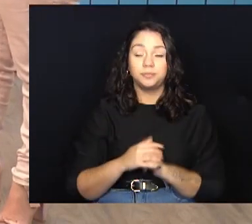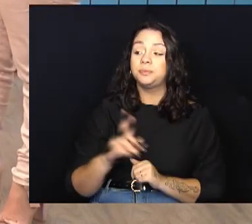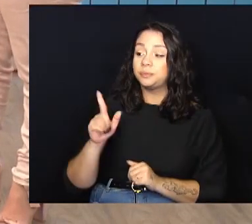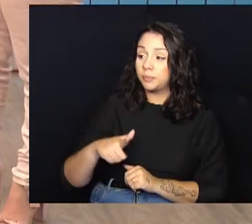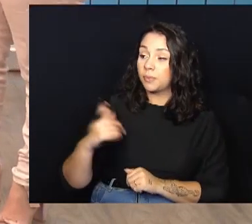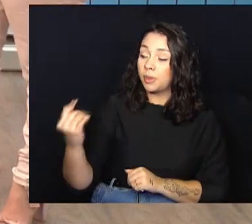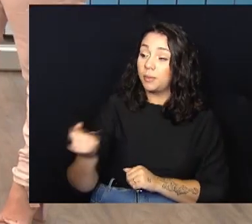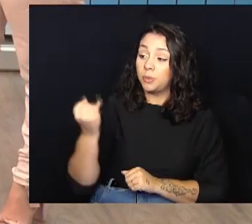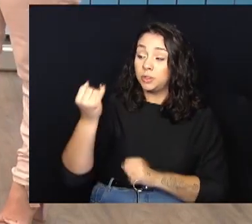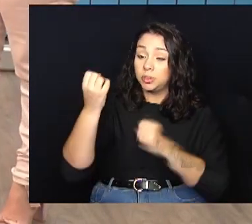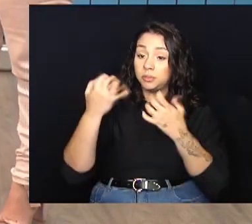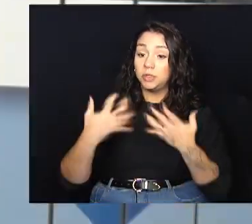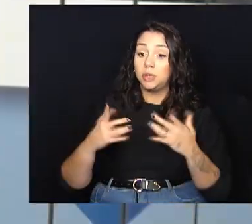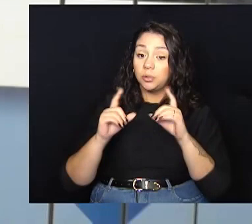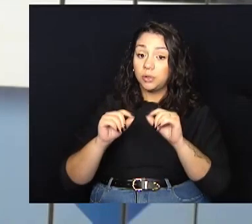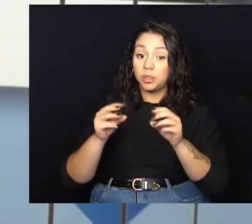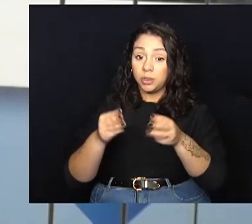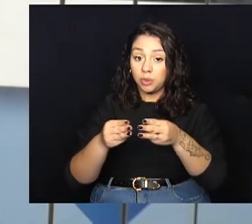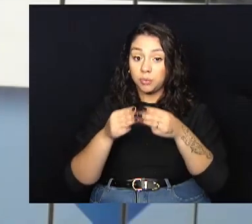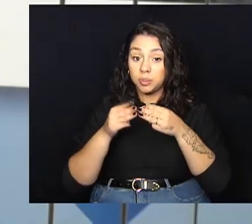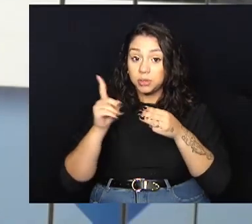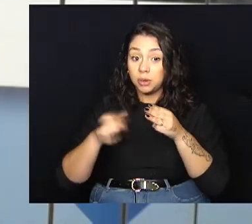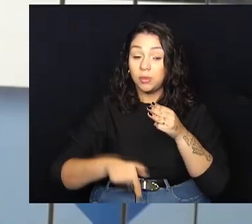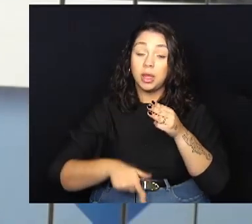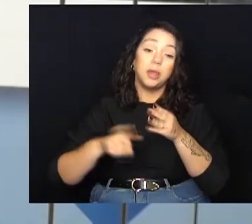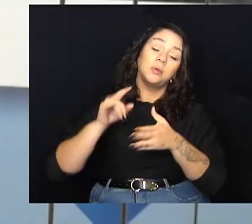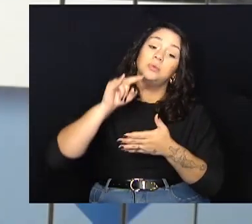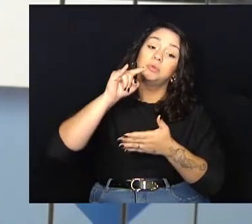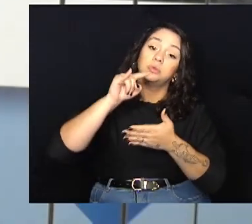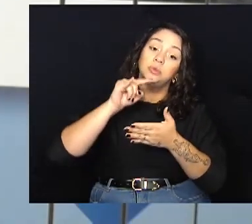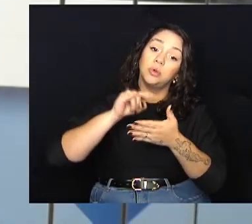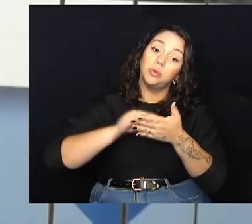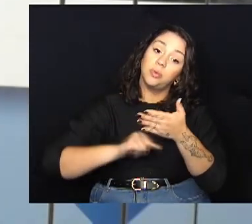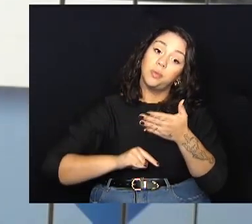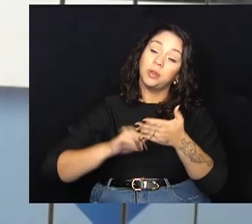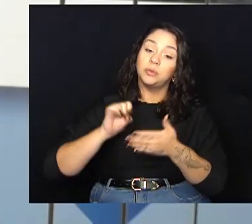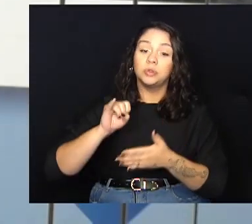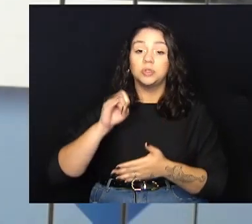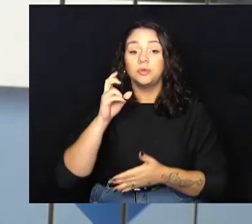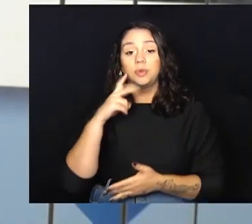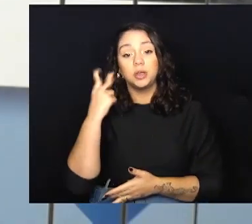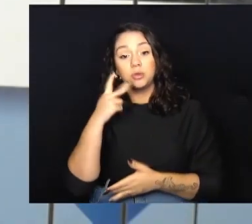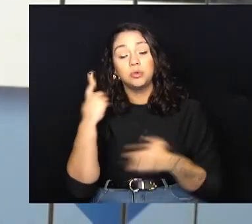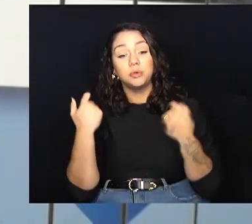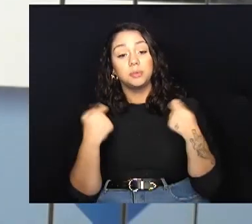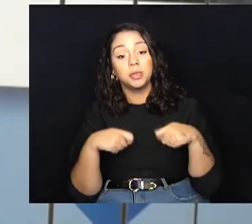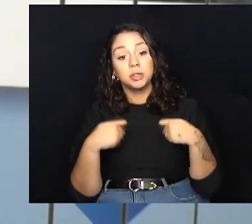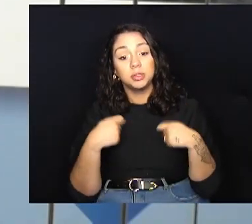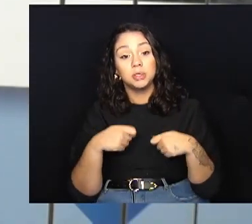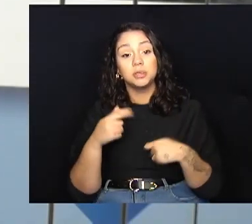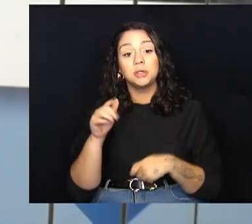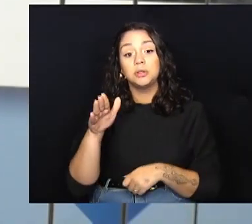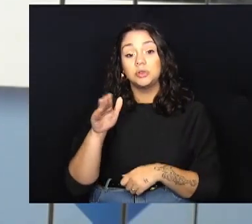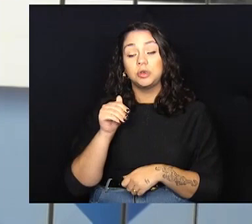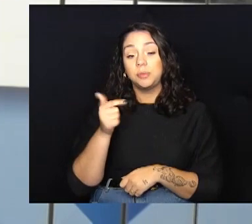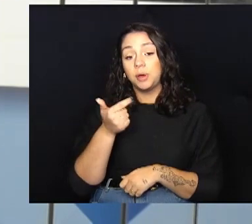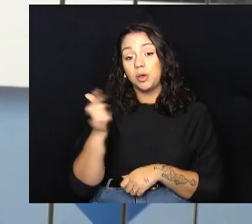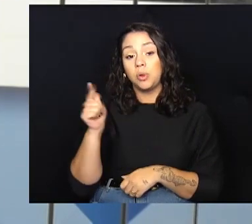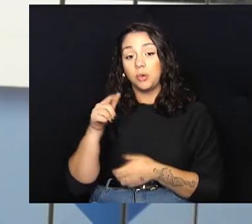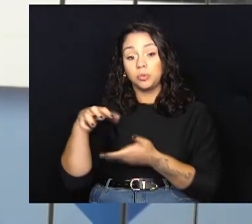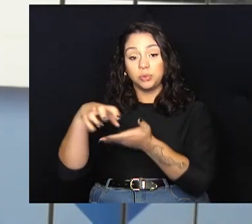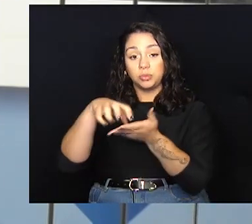salientar que a Moção é um documento quando o vereador precisa acionar outros